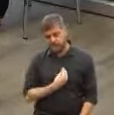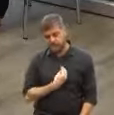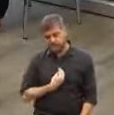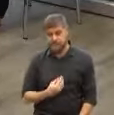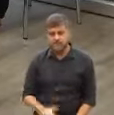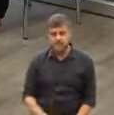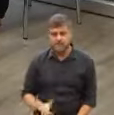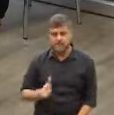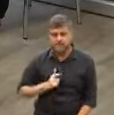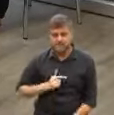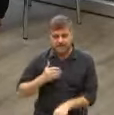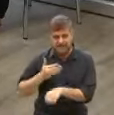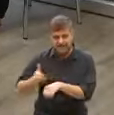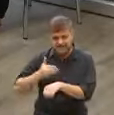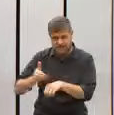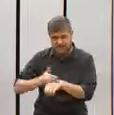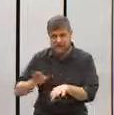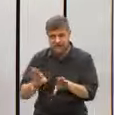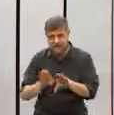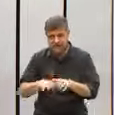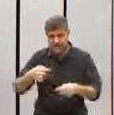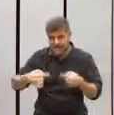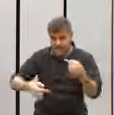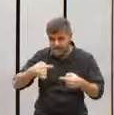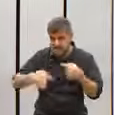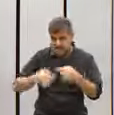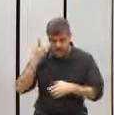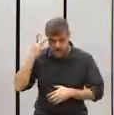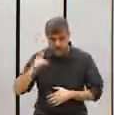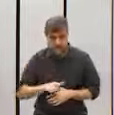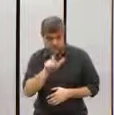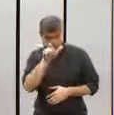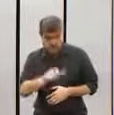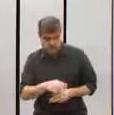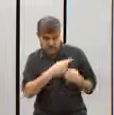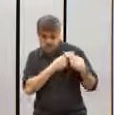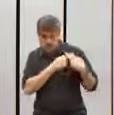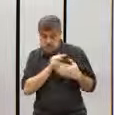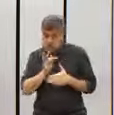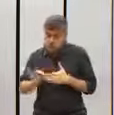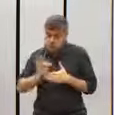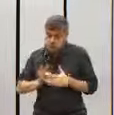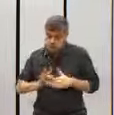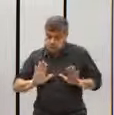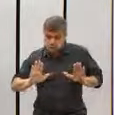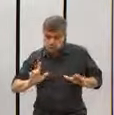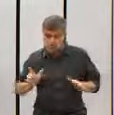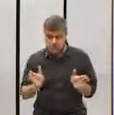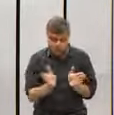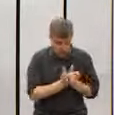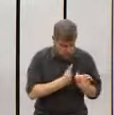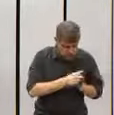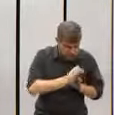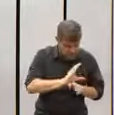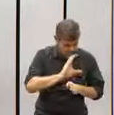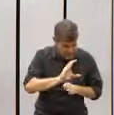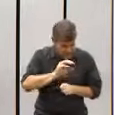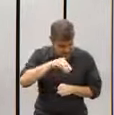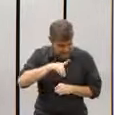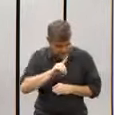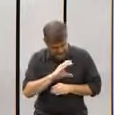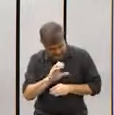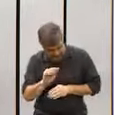falando em estado de preparação, a gente tem aí também uma discussão que não sei se compete ao Conselho Tutelar, mas ao Conselho da Criança e do Adolescente,